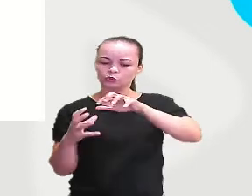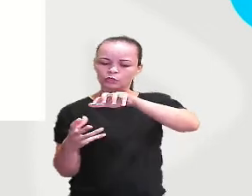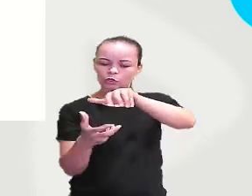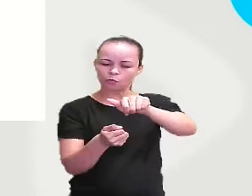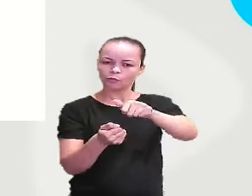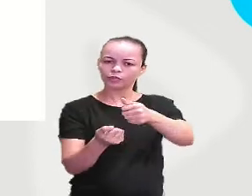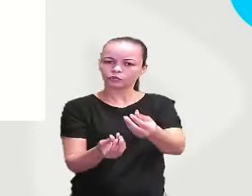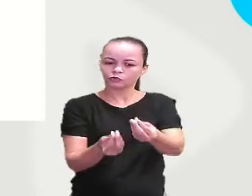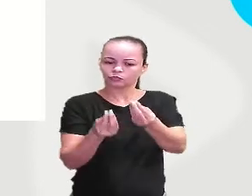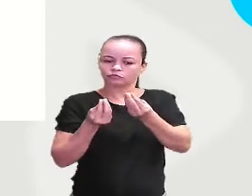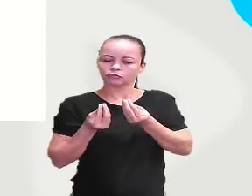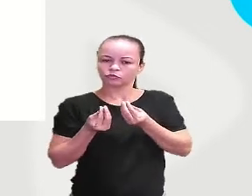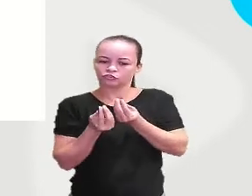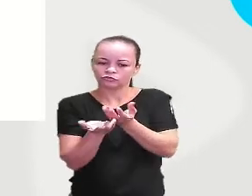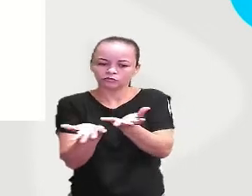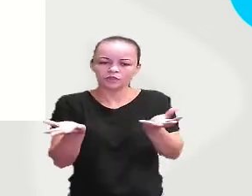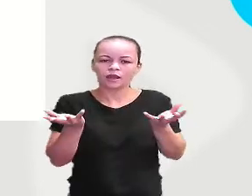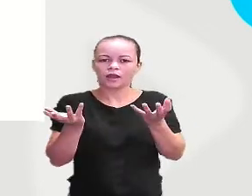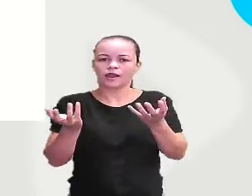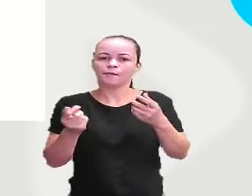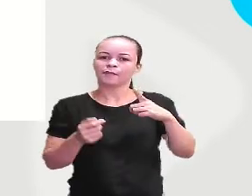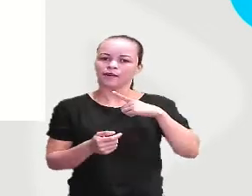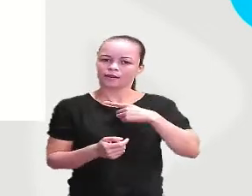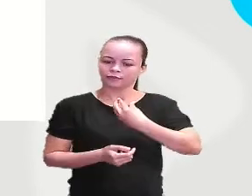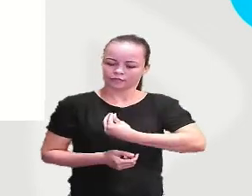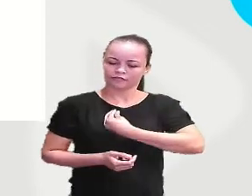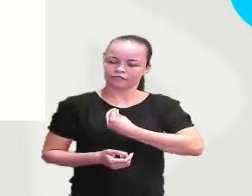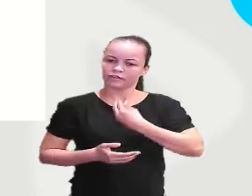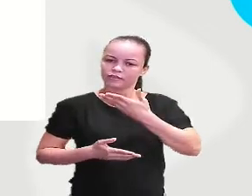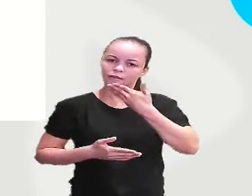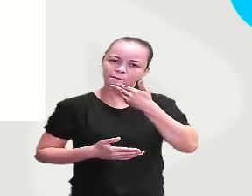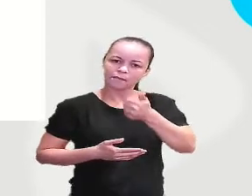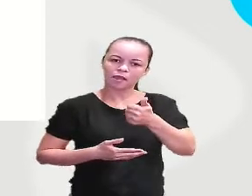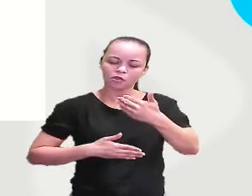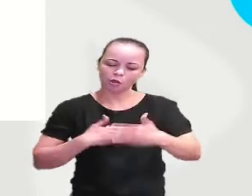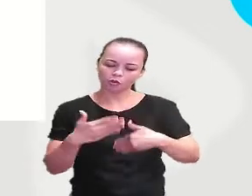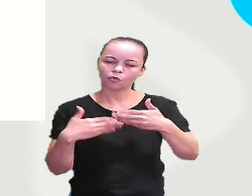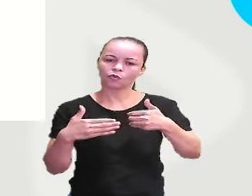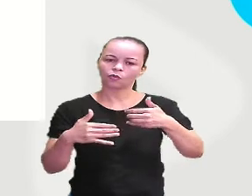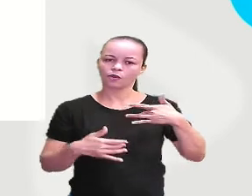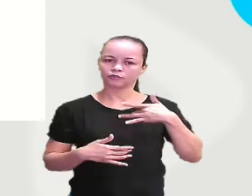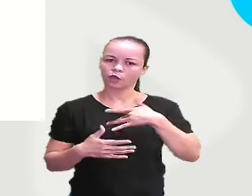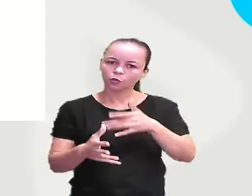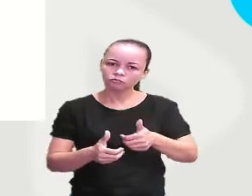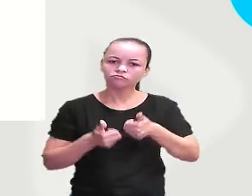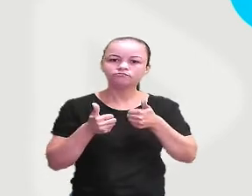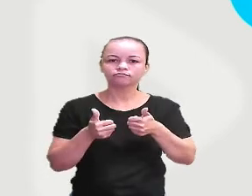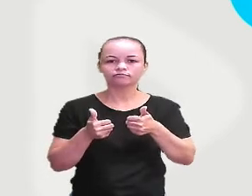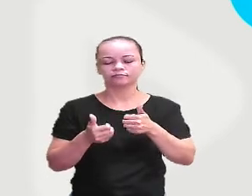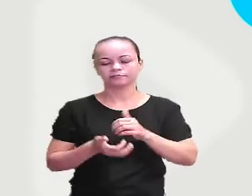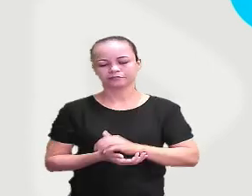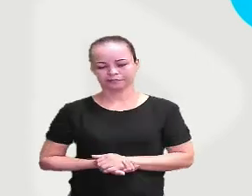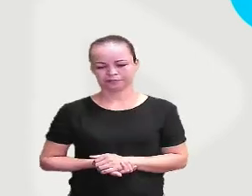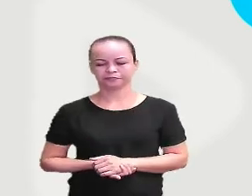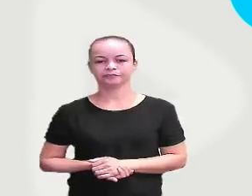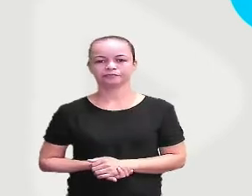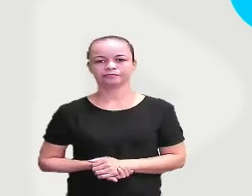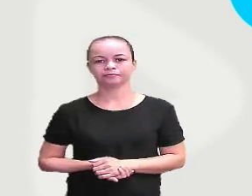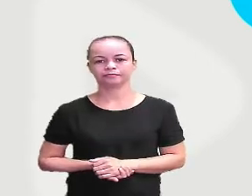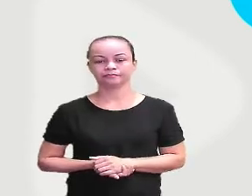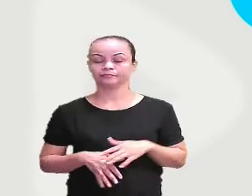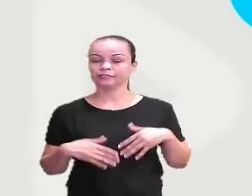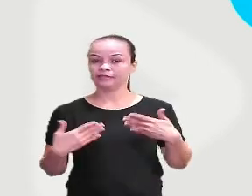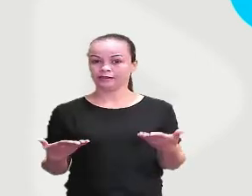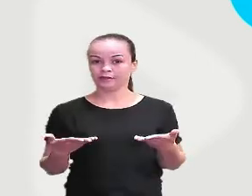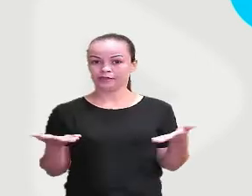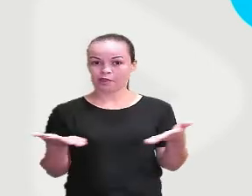poder sobreviver e sobreviver com qualidade, uma saúde de qualidade, certo? E aí,